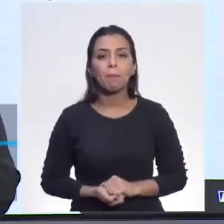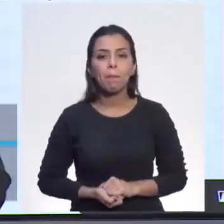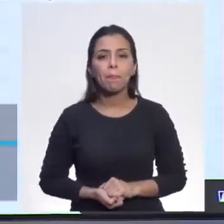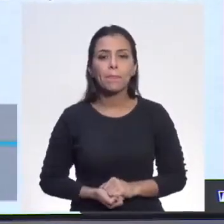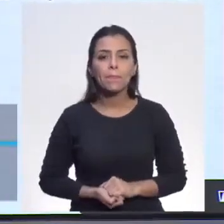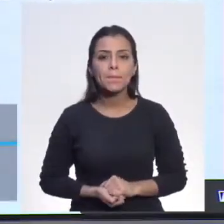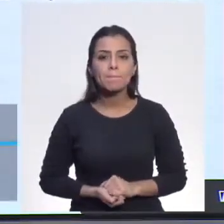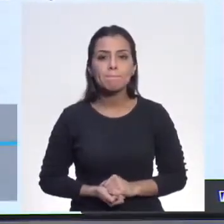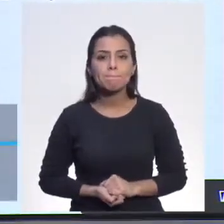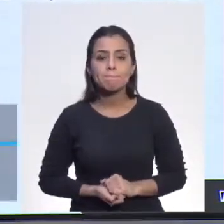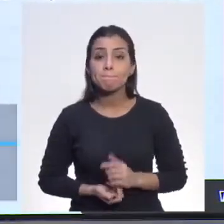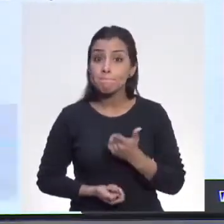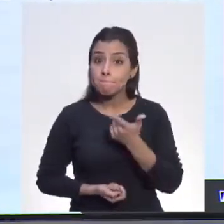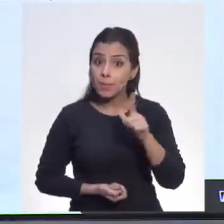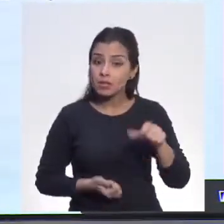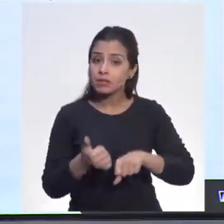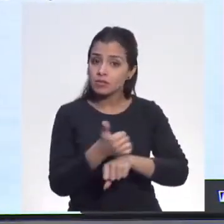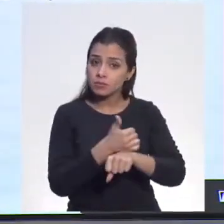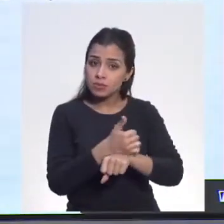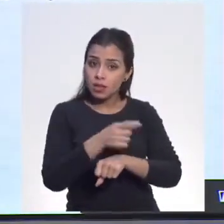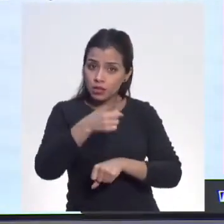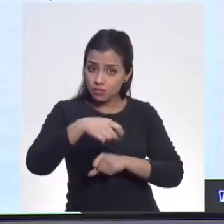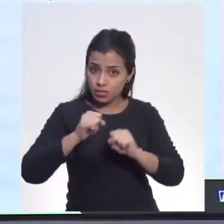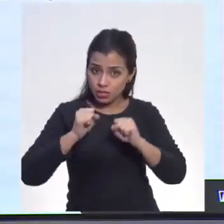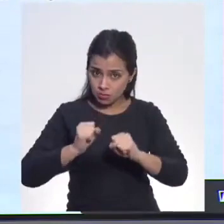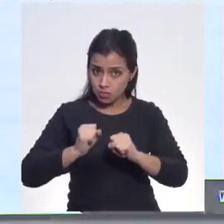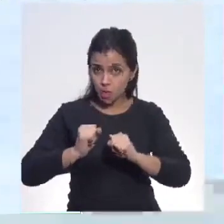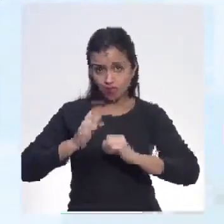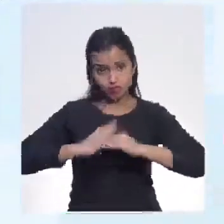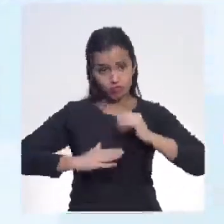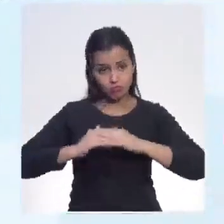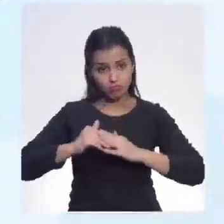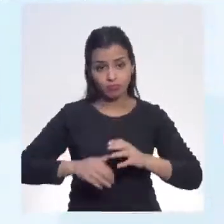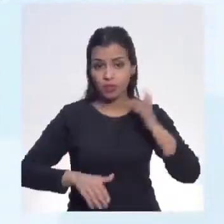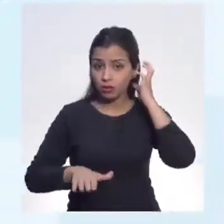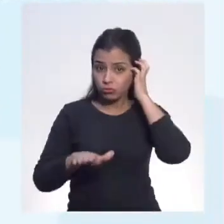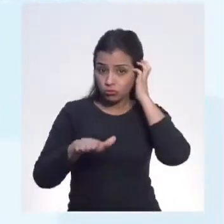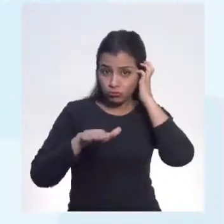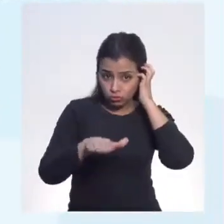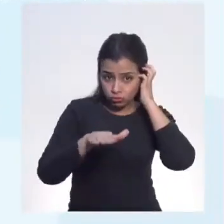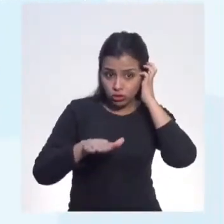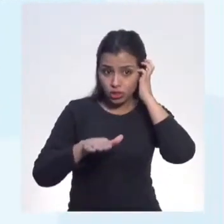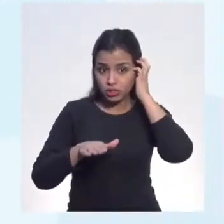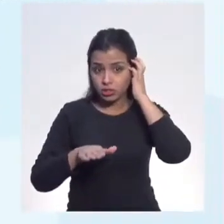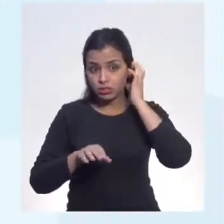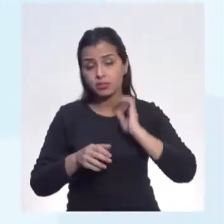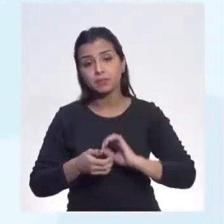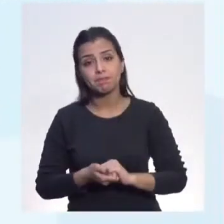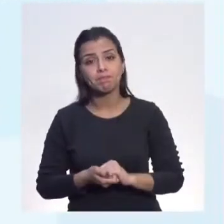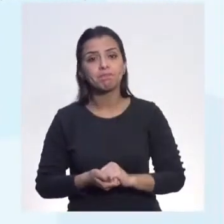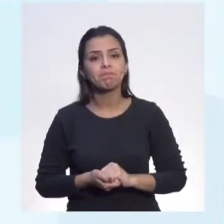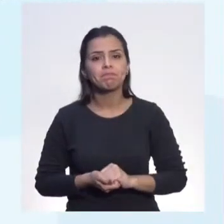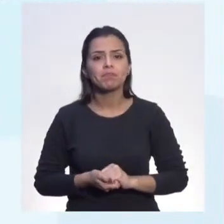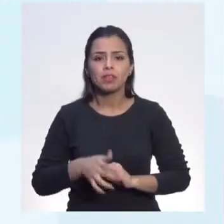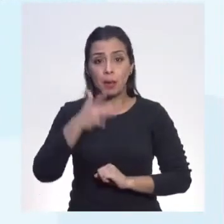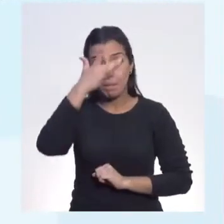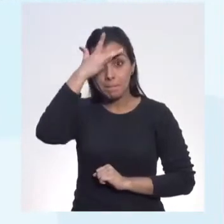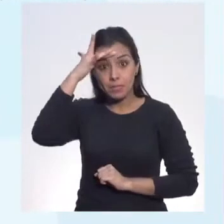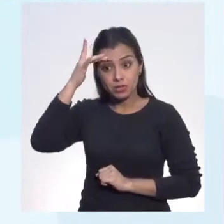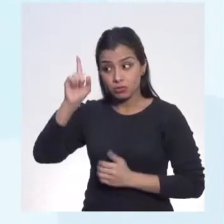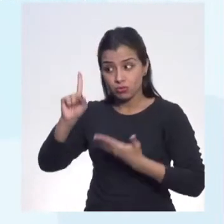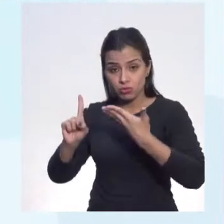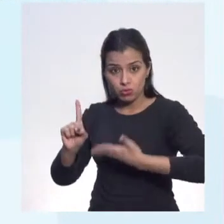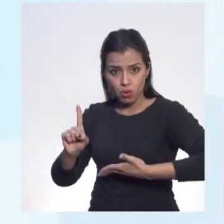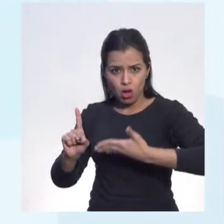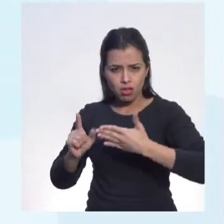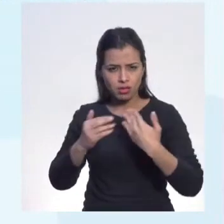só, outras profissões aí que vocês podem executar. DJs ou disc jockeys. São os artistas responsáveis por transmitir